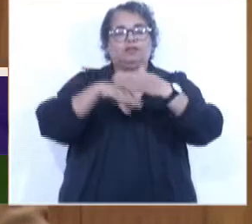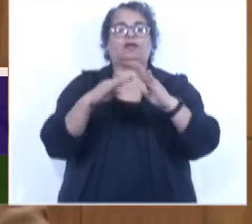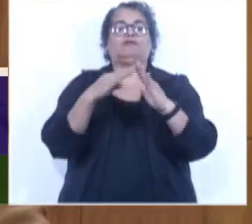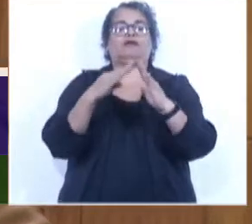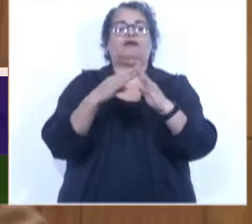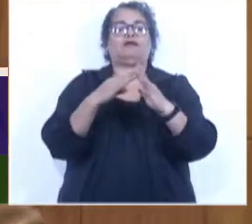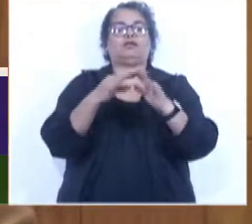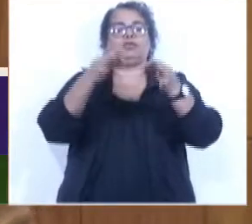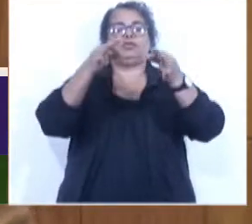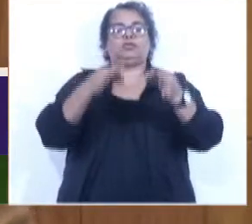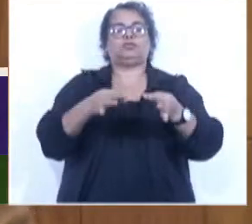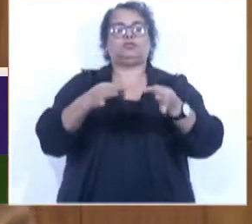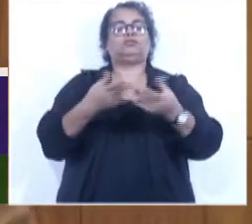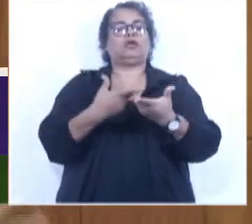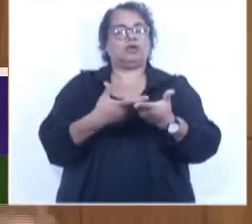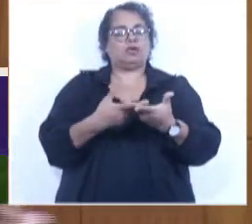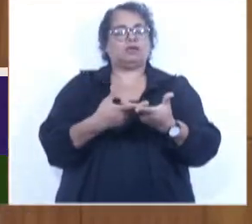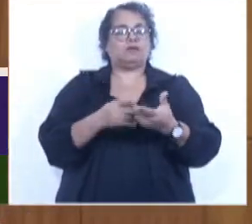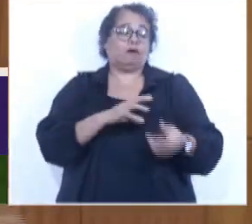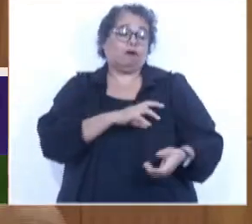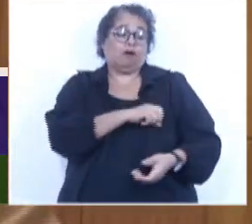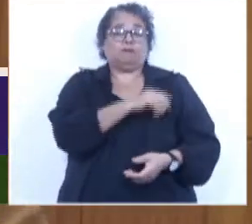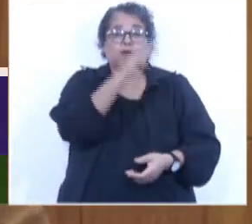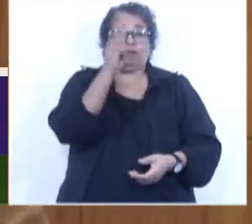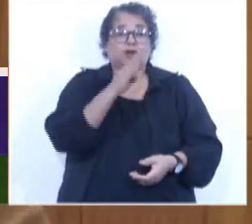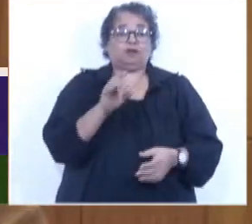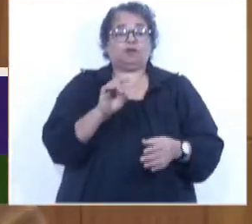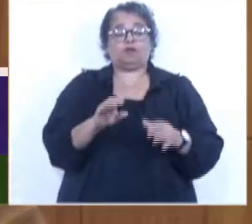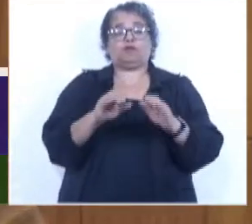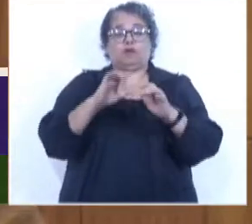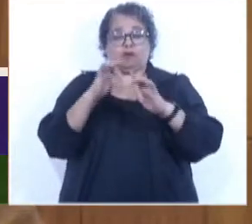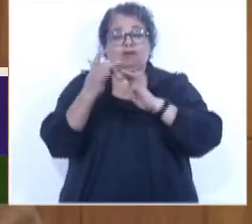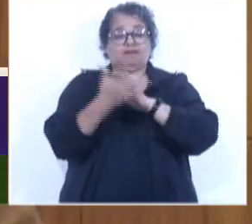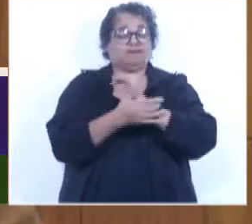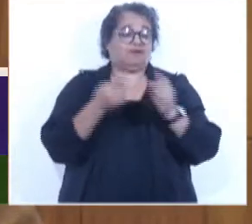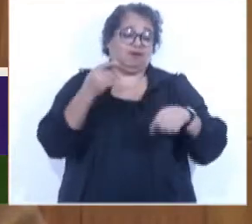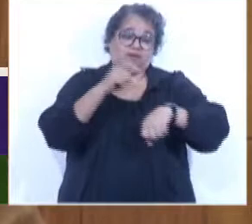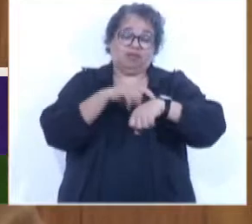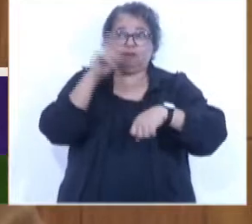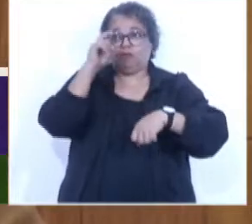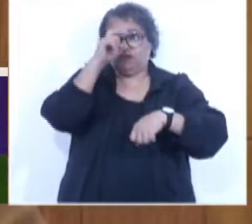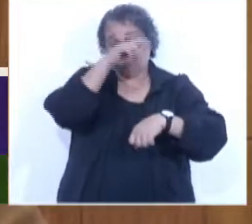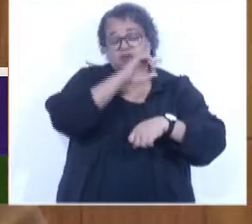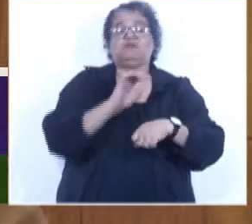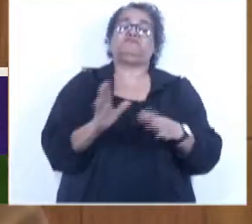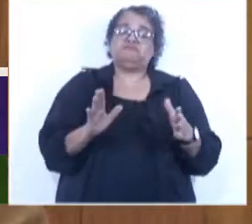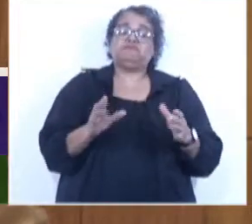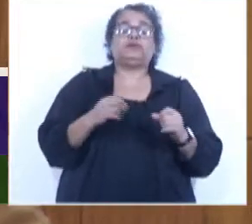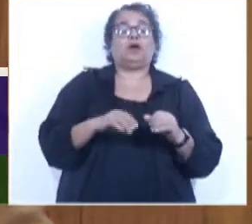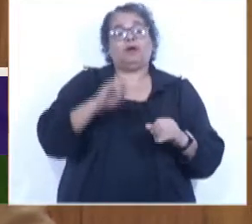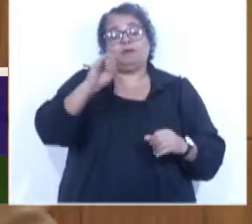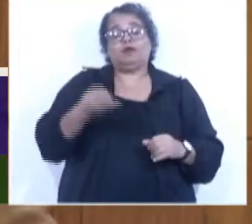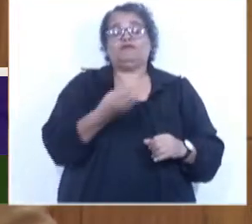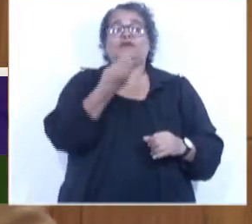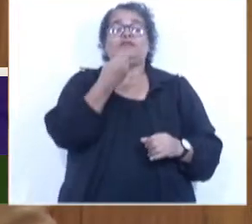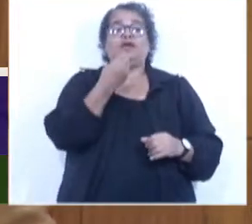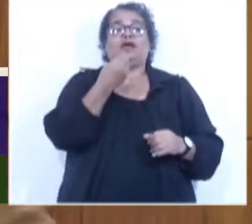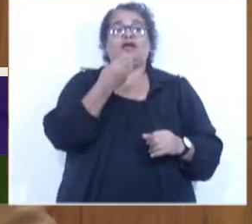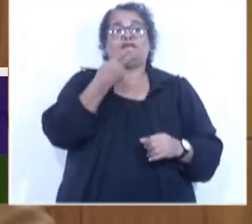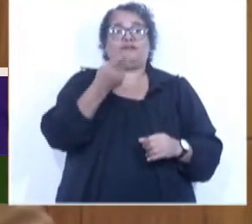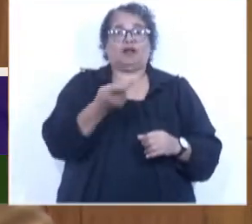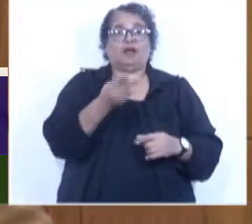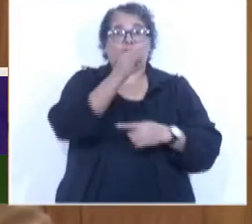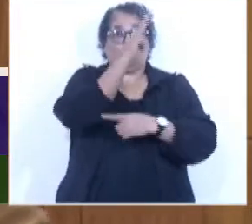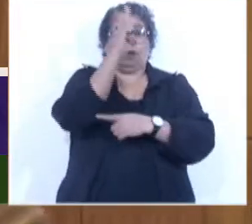sua integridade ame o seu país nesse momento obscuro mais ame e redes sociais e aproveitar e declarar o